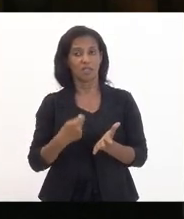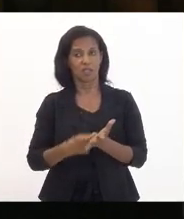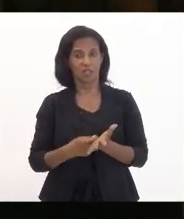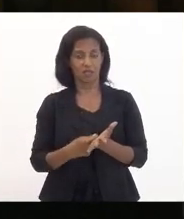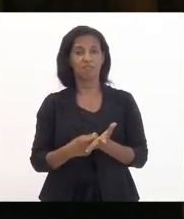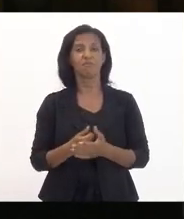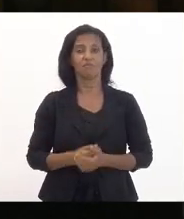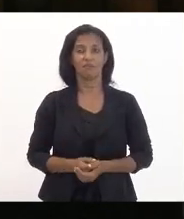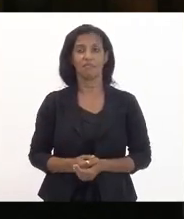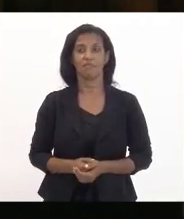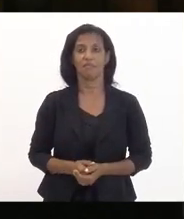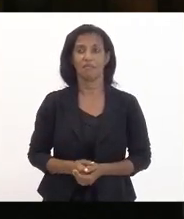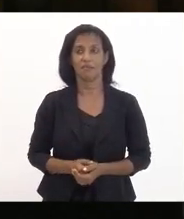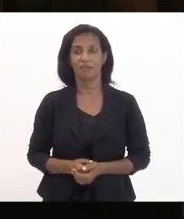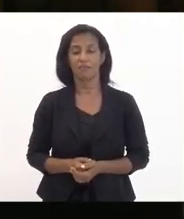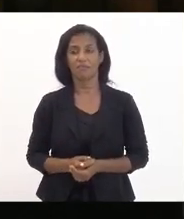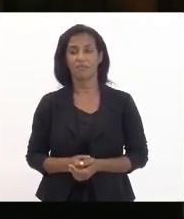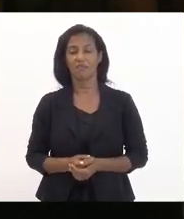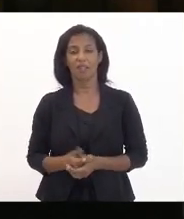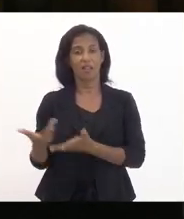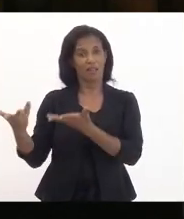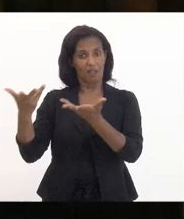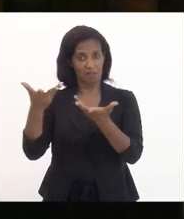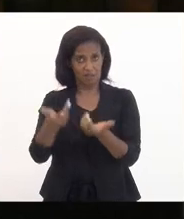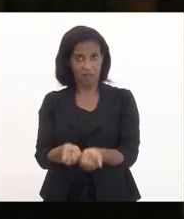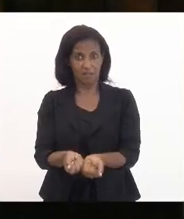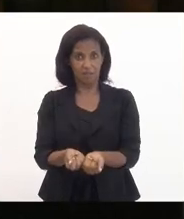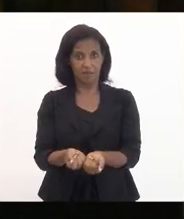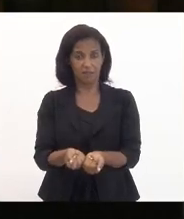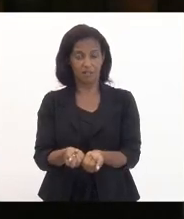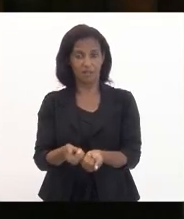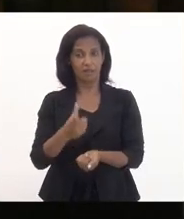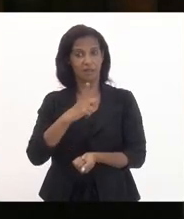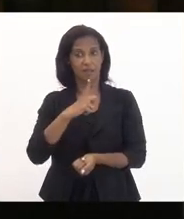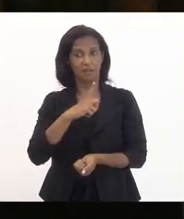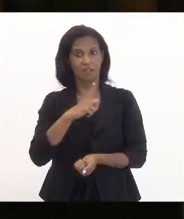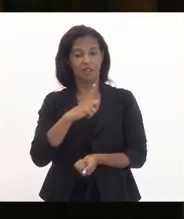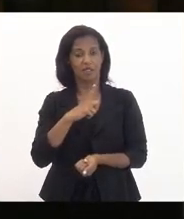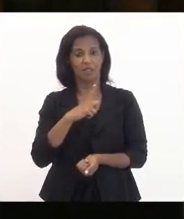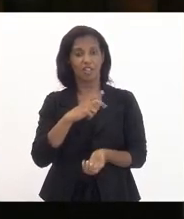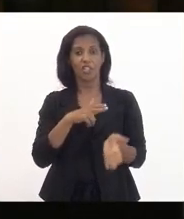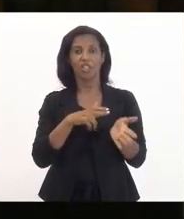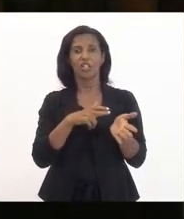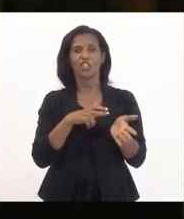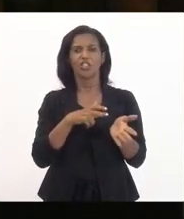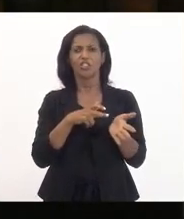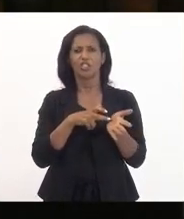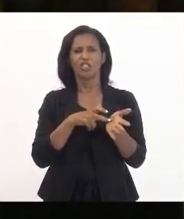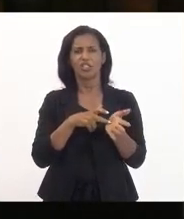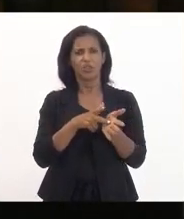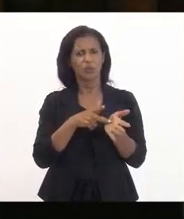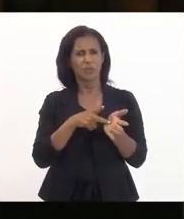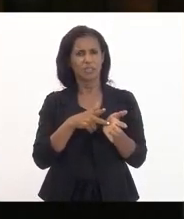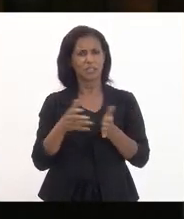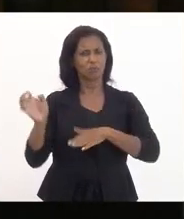suposta existência, admitirmos que exista genocídio no Rio de